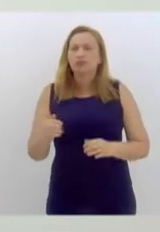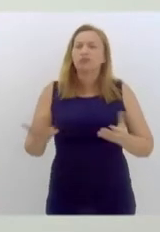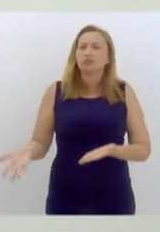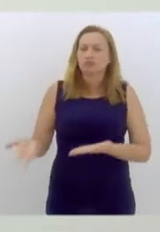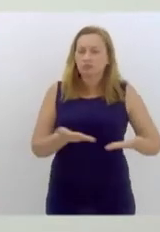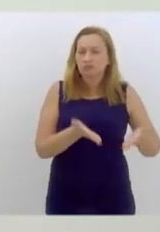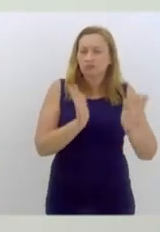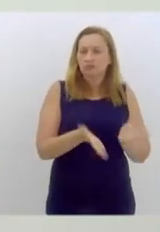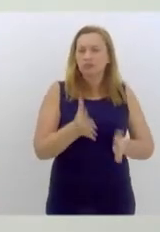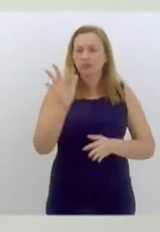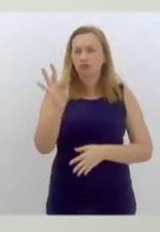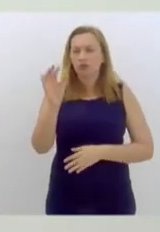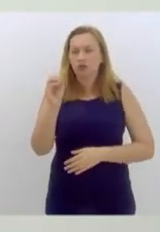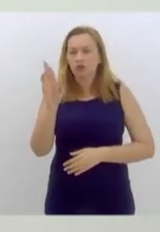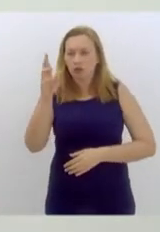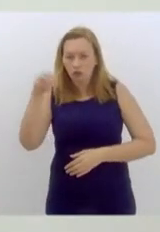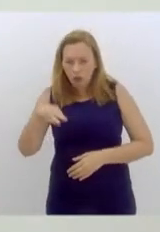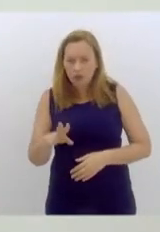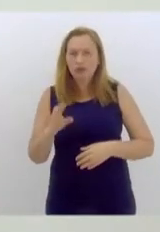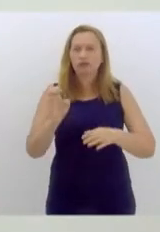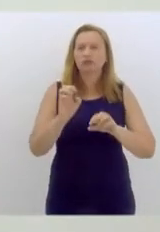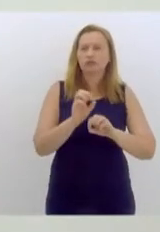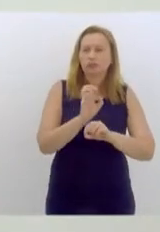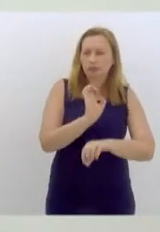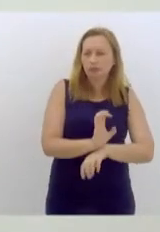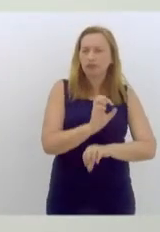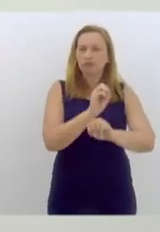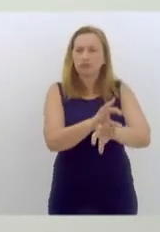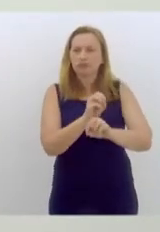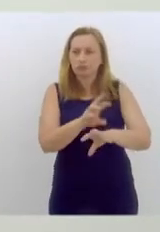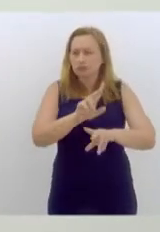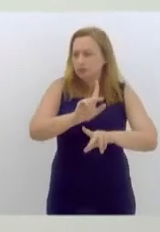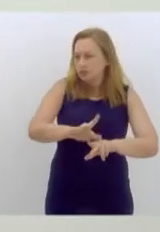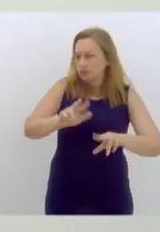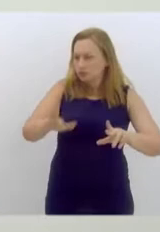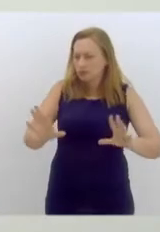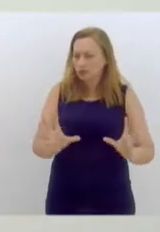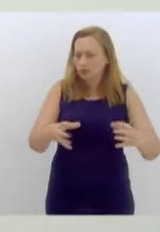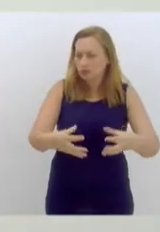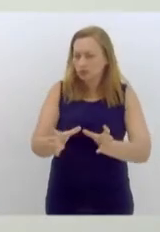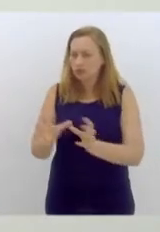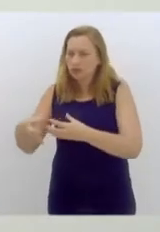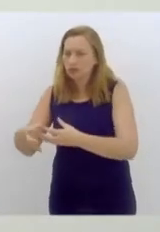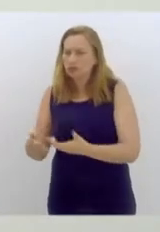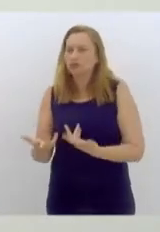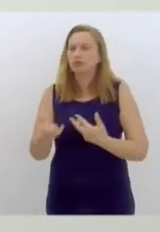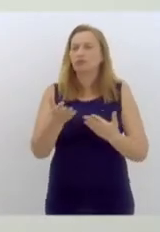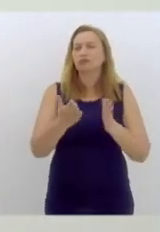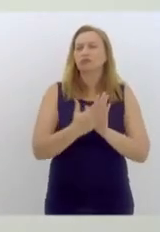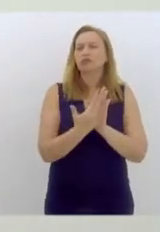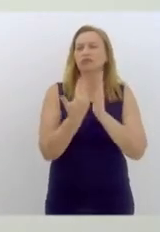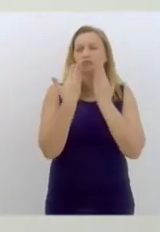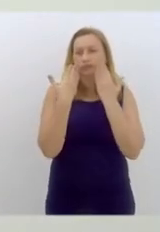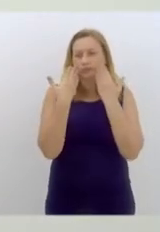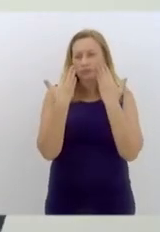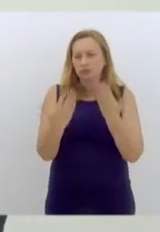Educação, diferentes representações municipais também de educação, justamente para que esse debate hoje seja o mais representativo